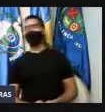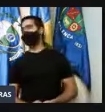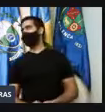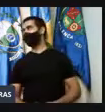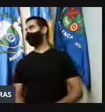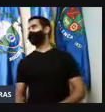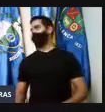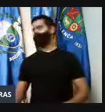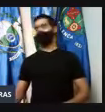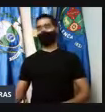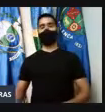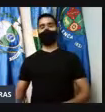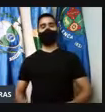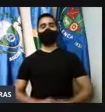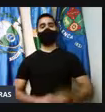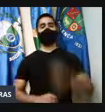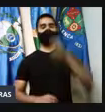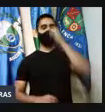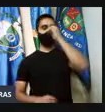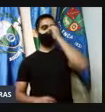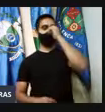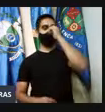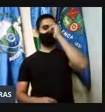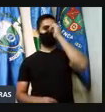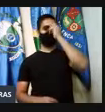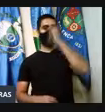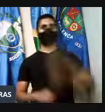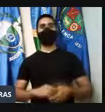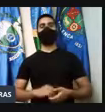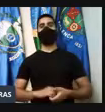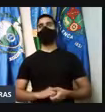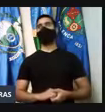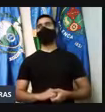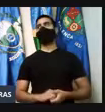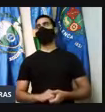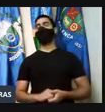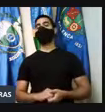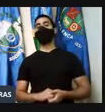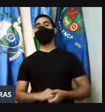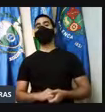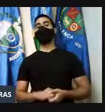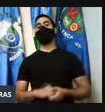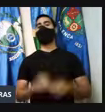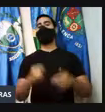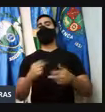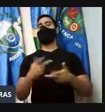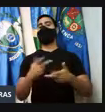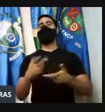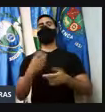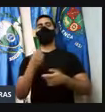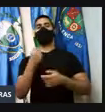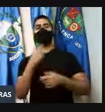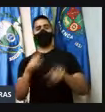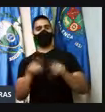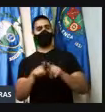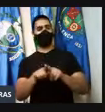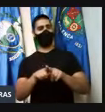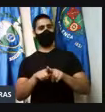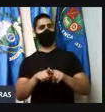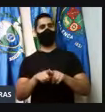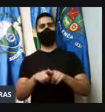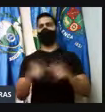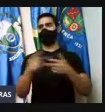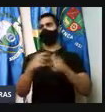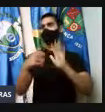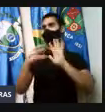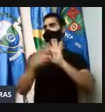porque a cobrança vem sobre aqueles que fiscalizam os atos do prefeito. Então, foi muito boa mesmo essa atitude aqui da